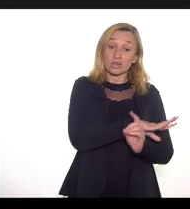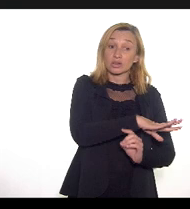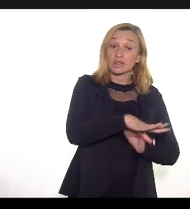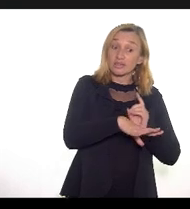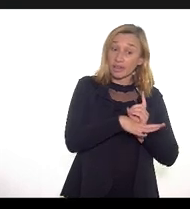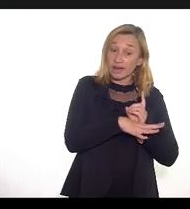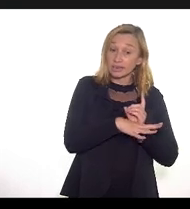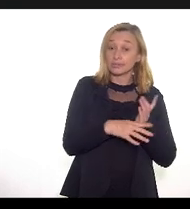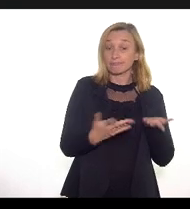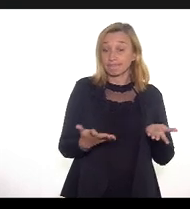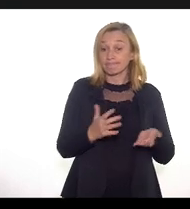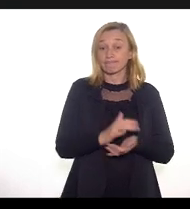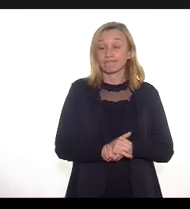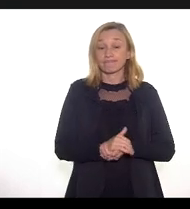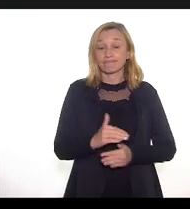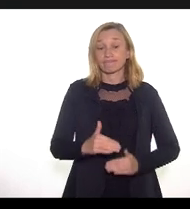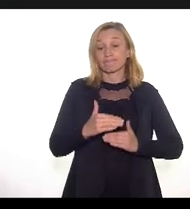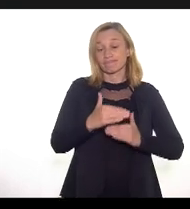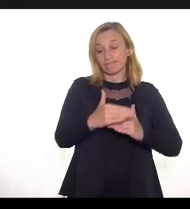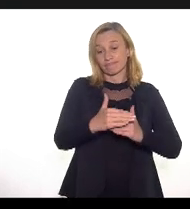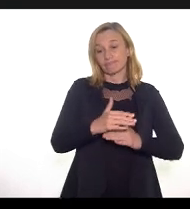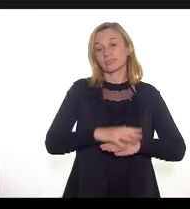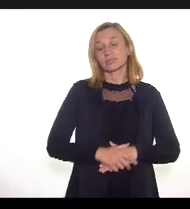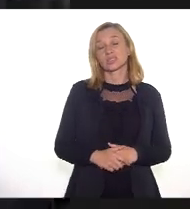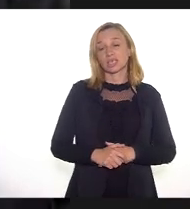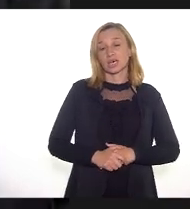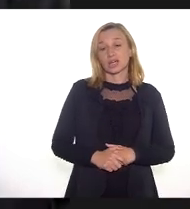ela avança